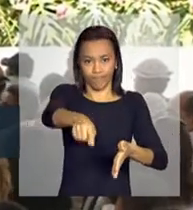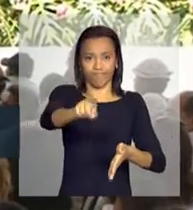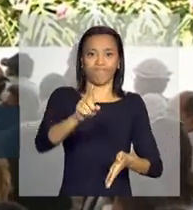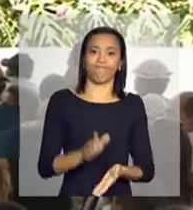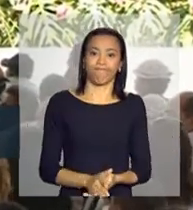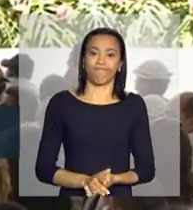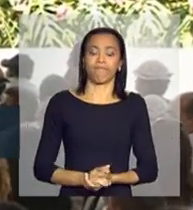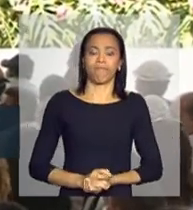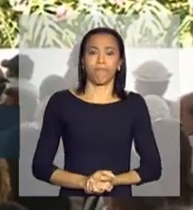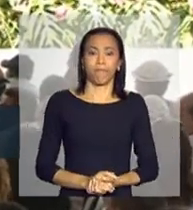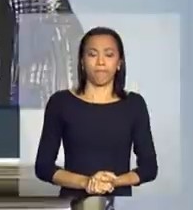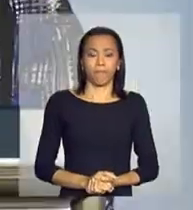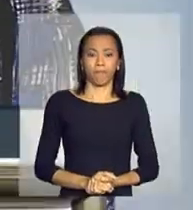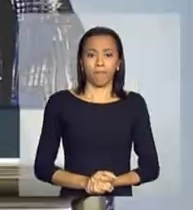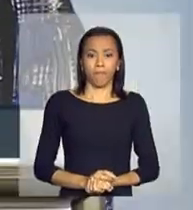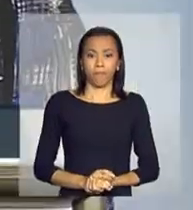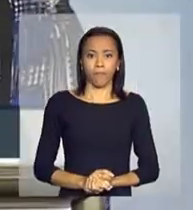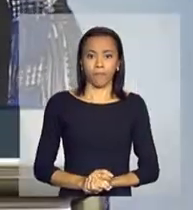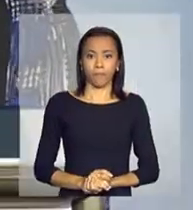Queiroz Galvão.